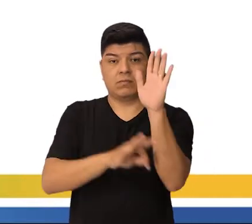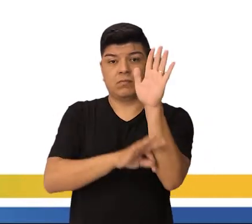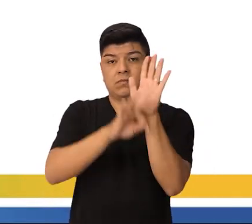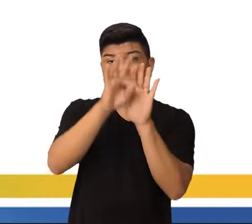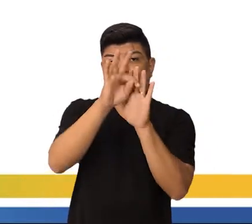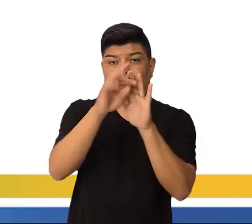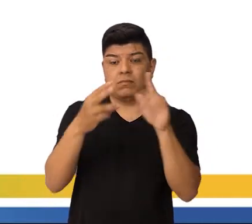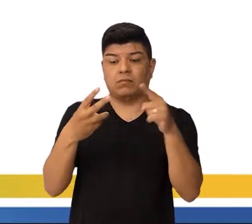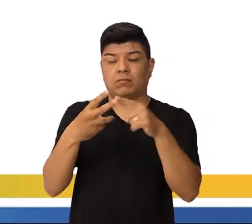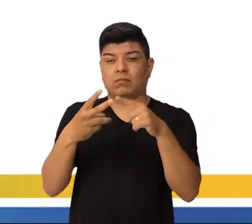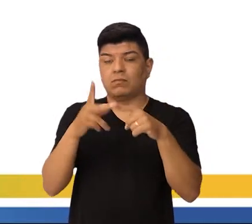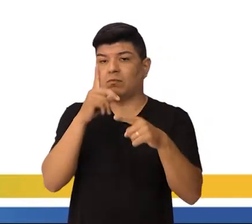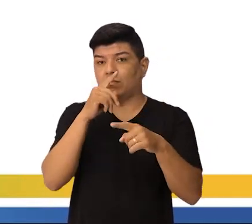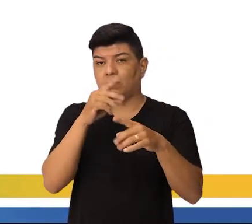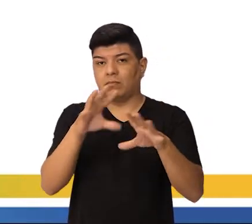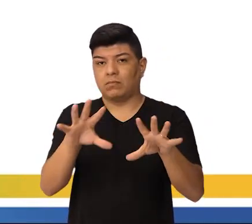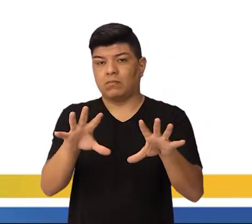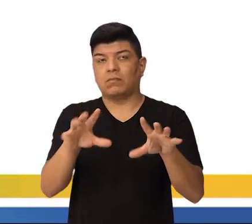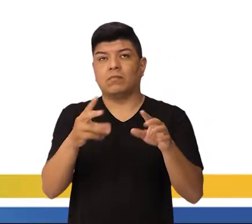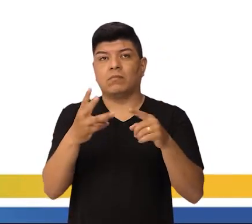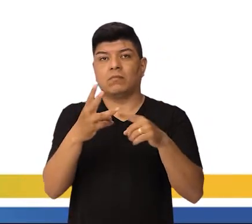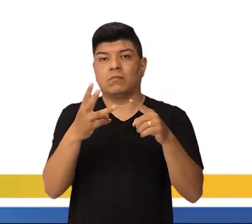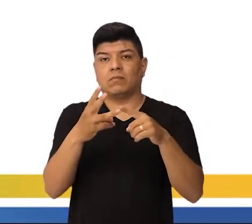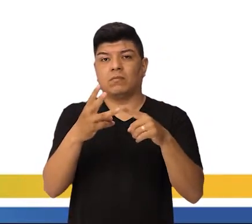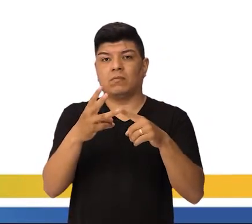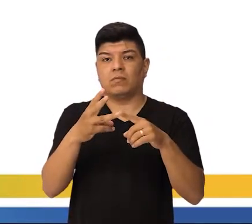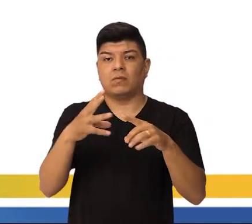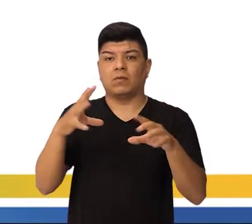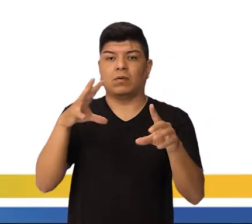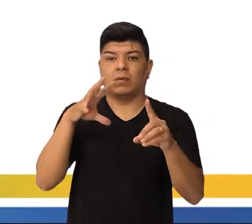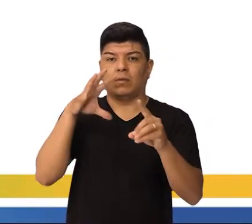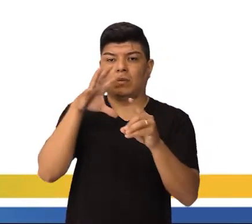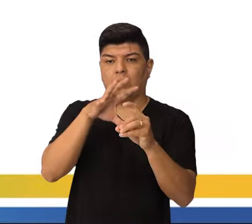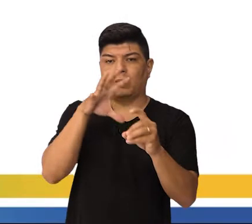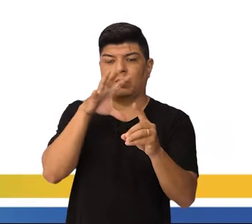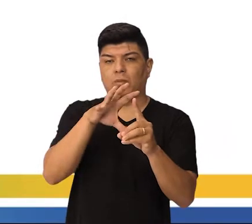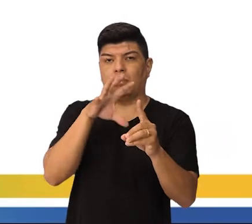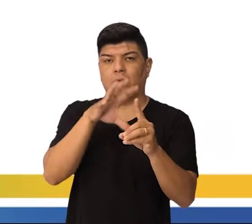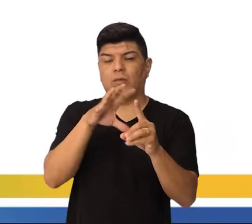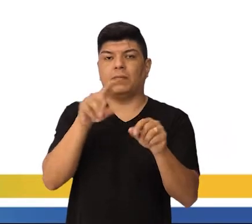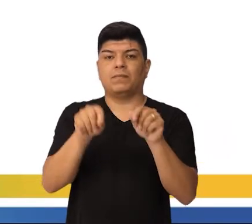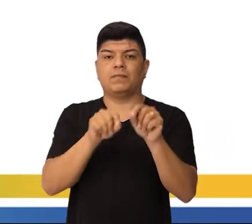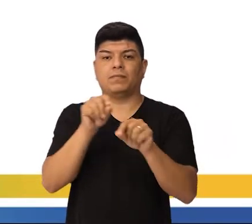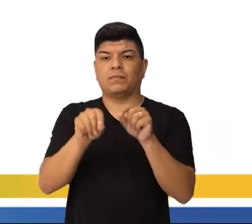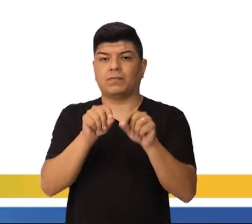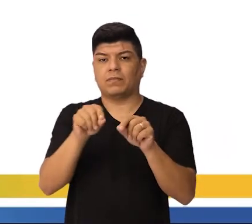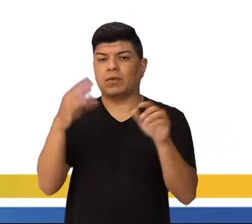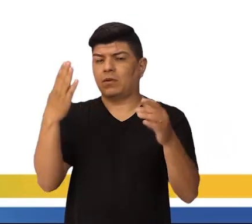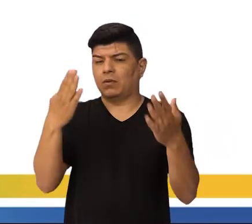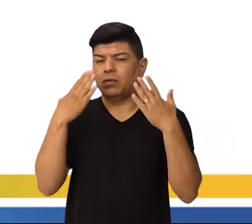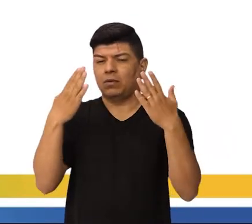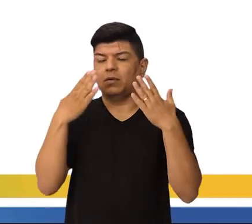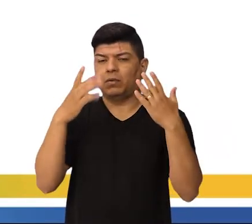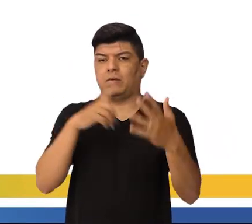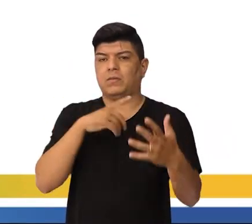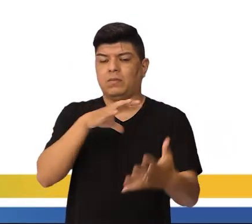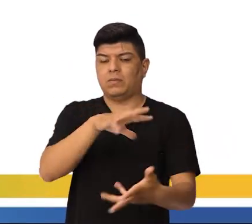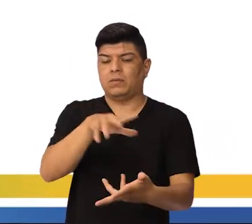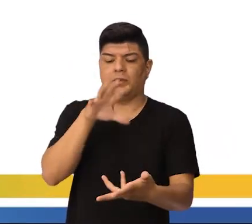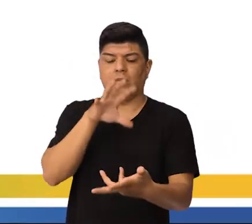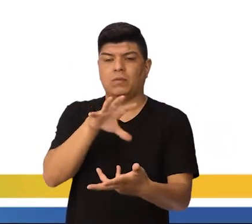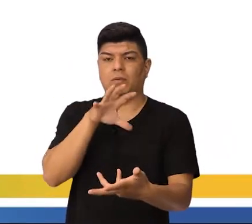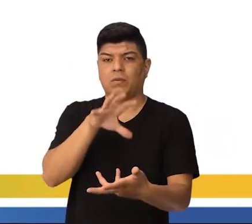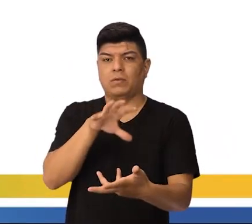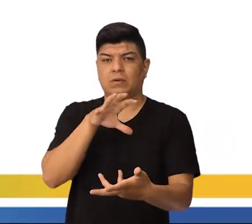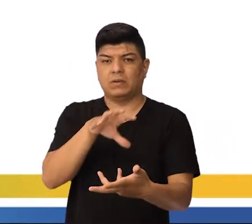temperatura, umidade e pressão atmosférica. A temperatura tem a ver com a intensidade de calor existente na atmosfera.